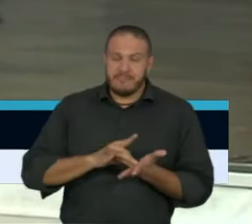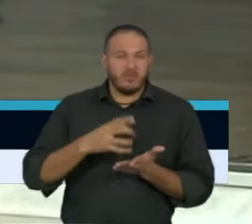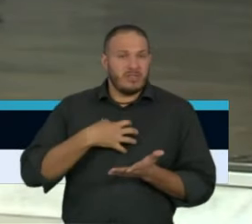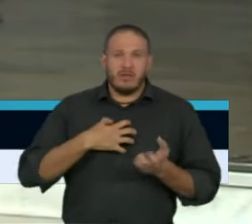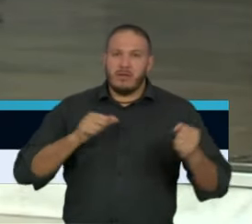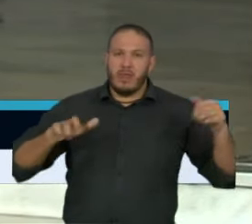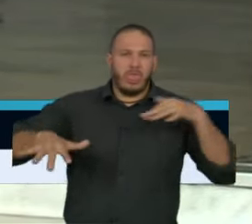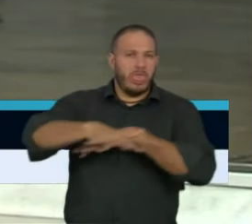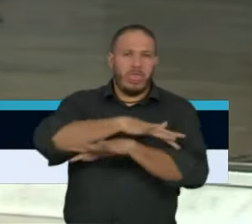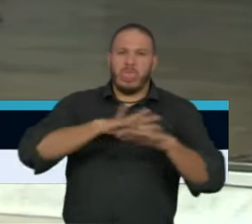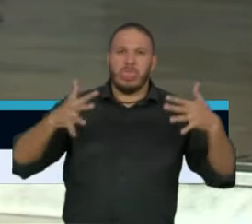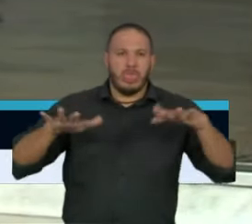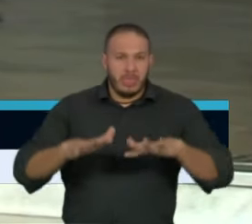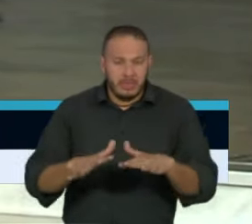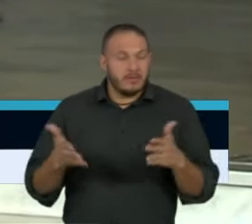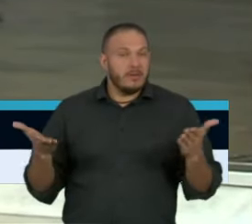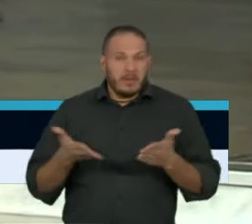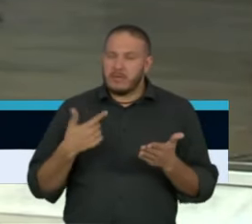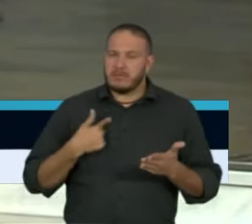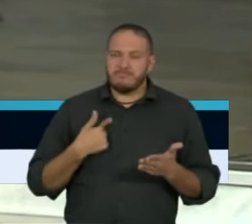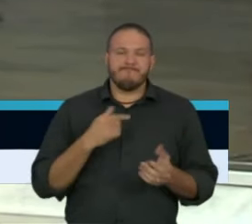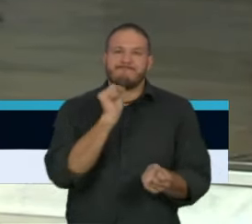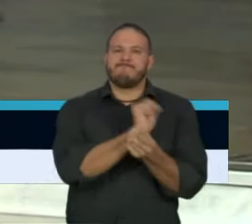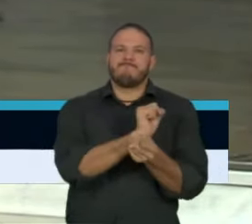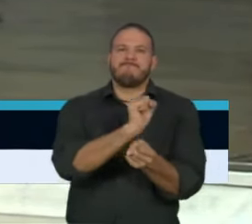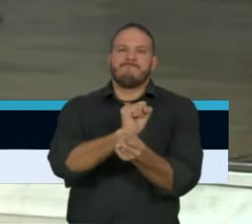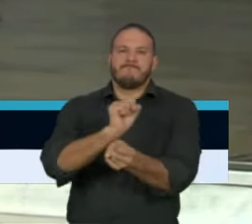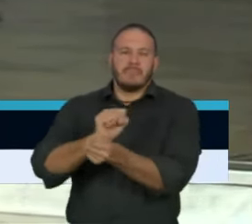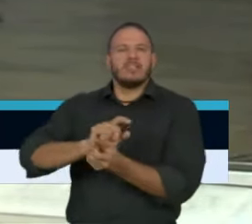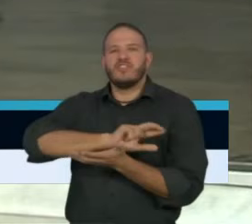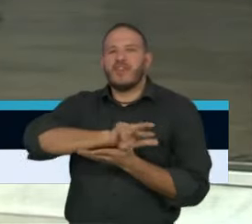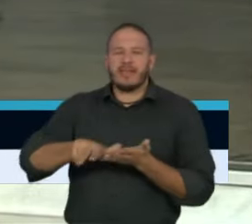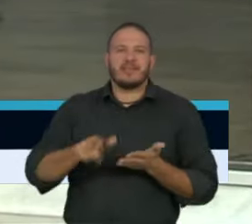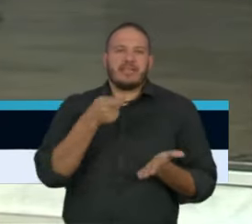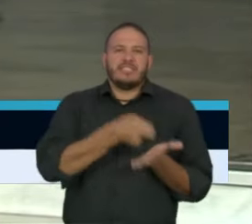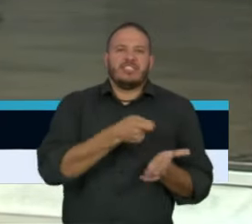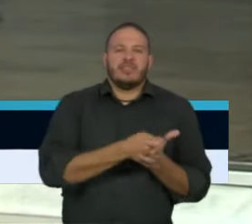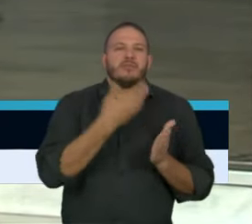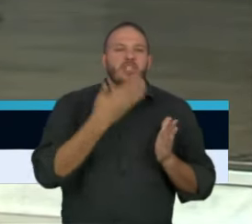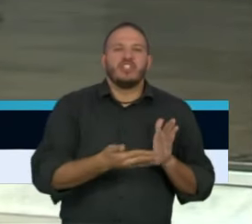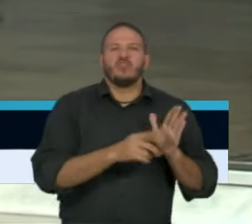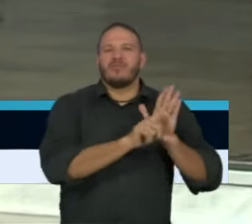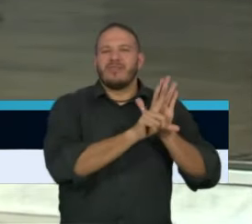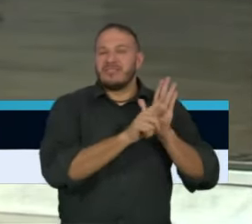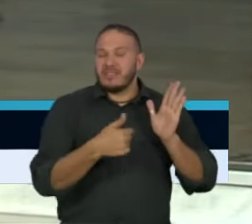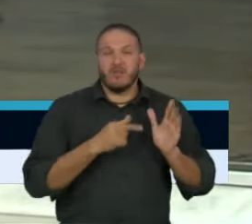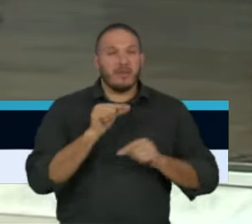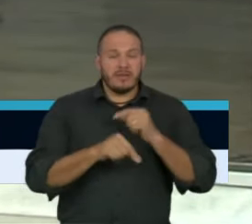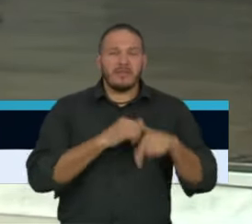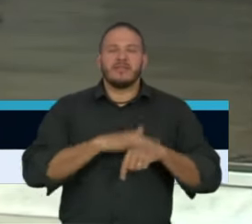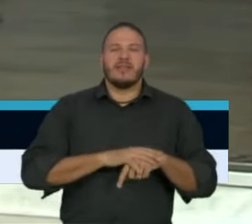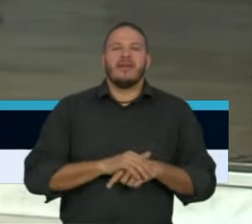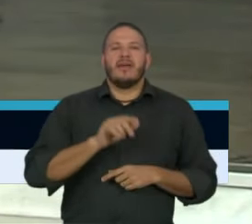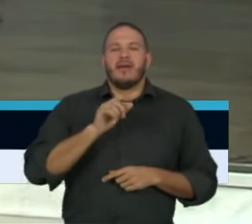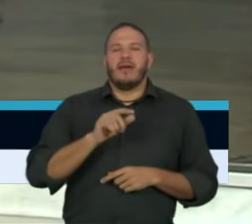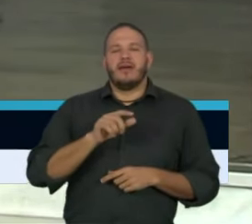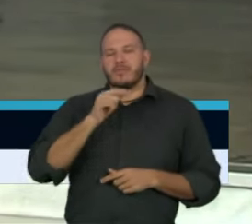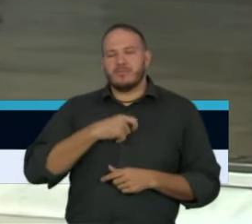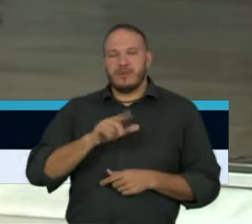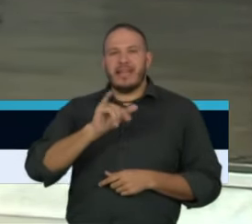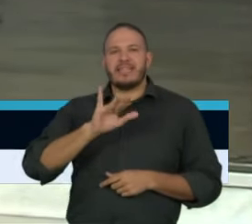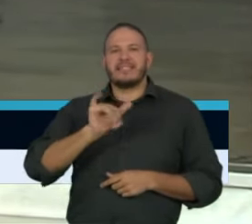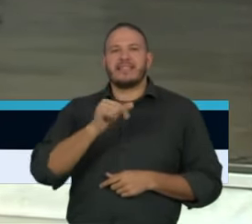pública, ficam suspensas várias exigências da legislação. Uma delas é ter que licitar para poder